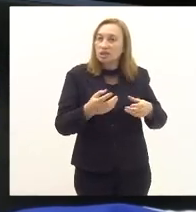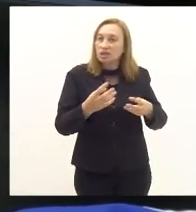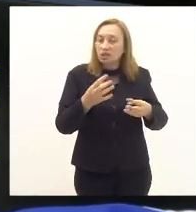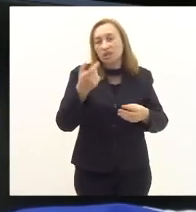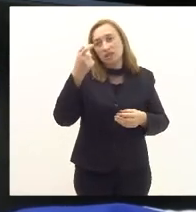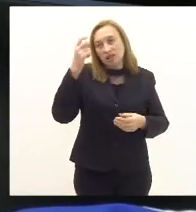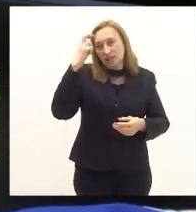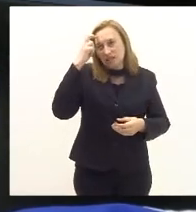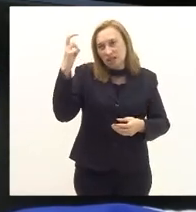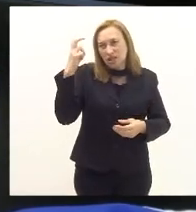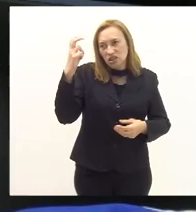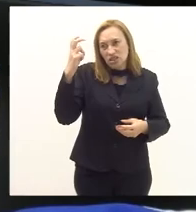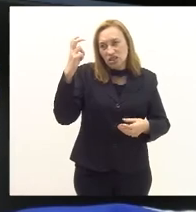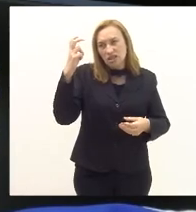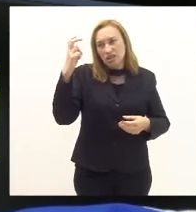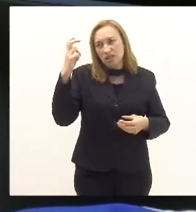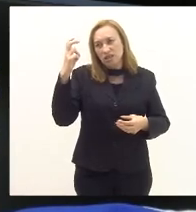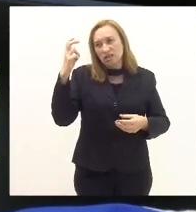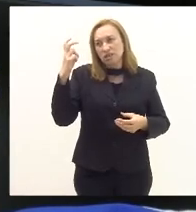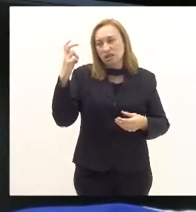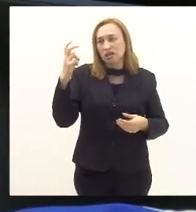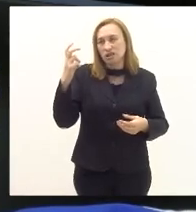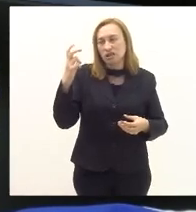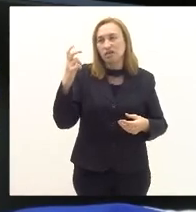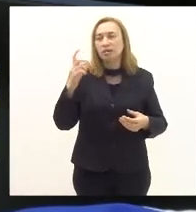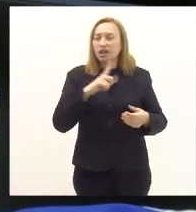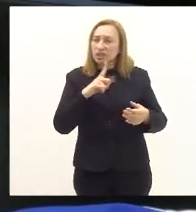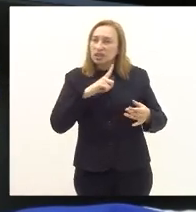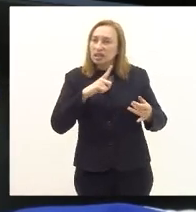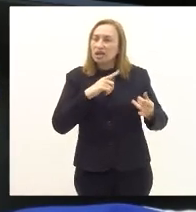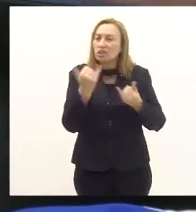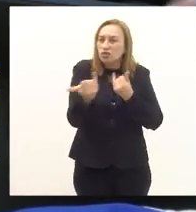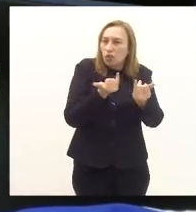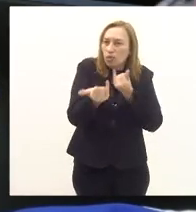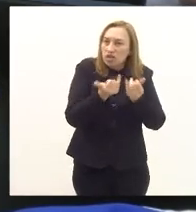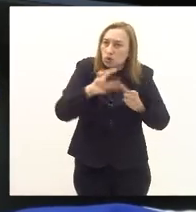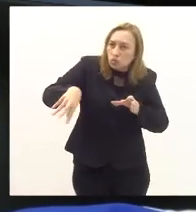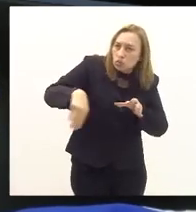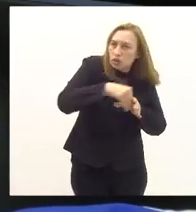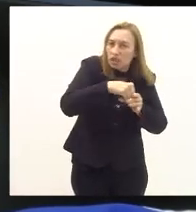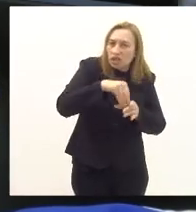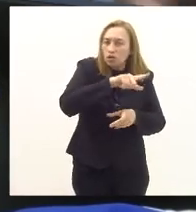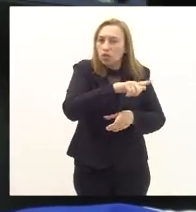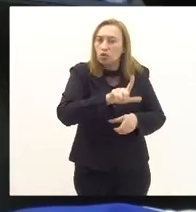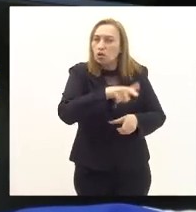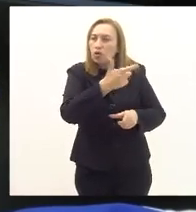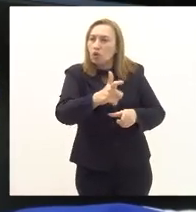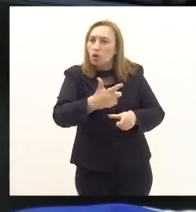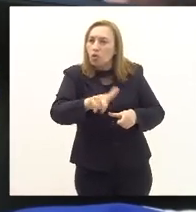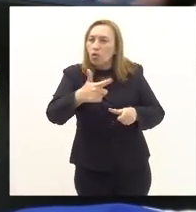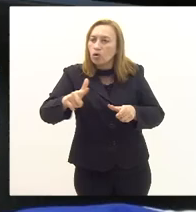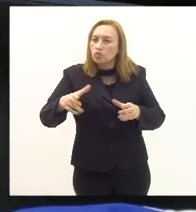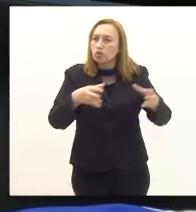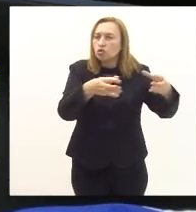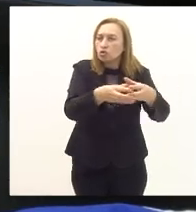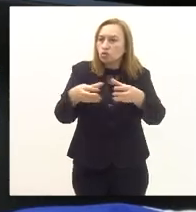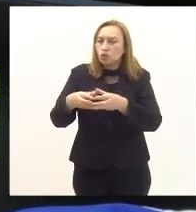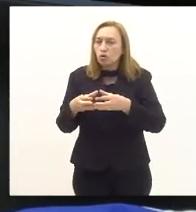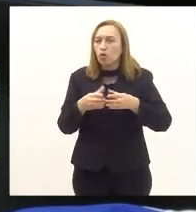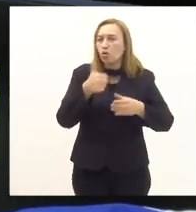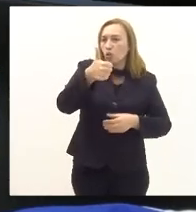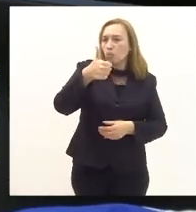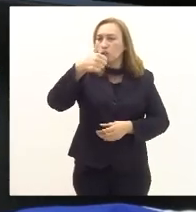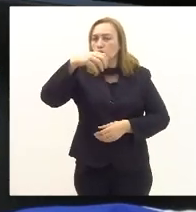inteligência nessa central, para que a gente gere informação integrada com os outros órgãos, com o 90 da polícia, com o bombeiro,